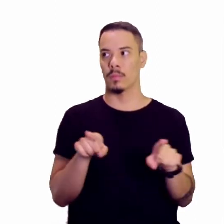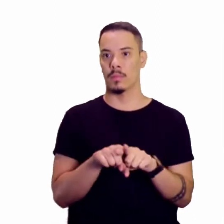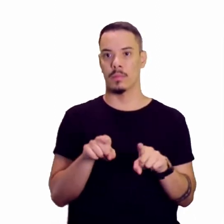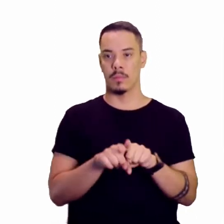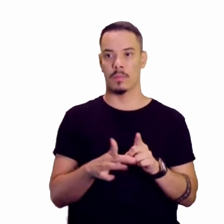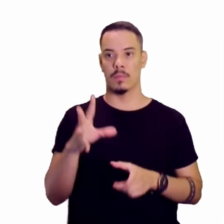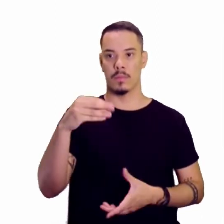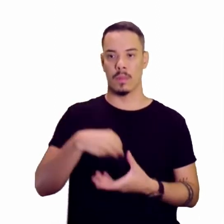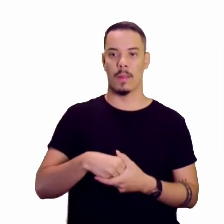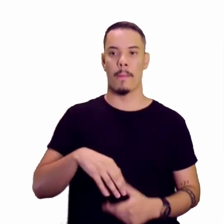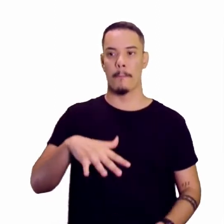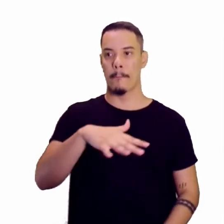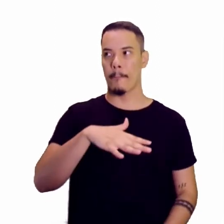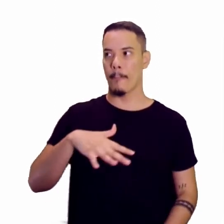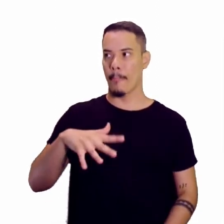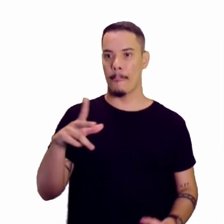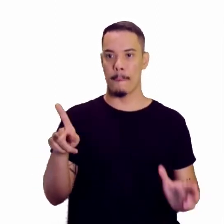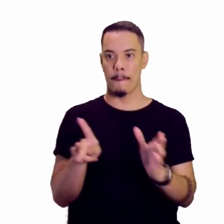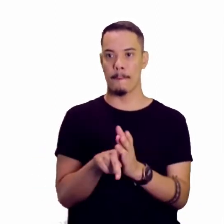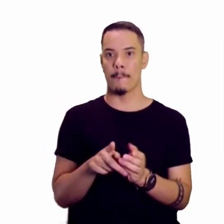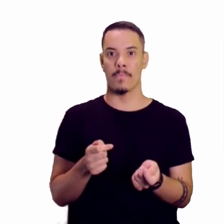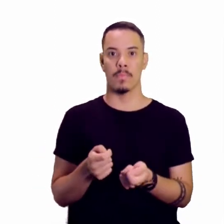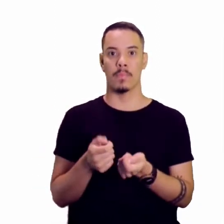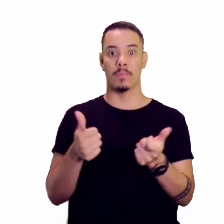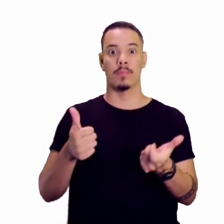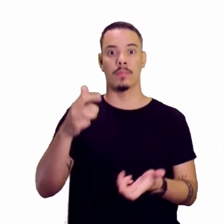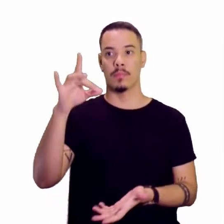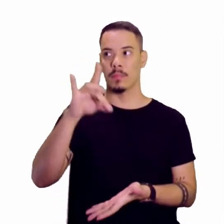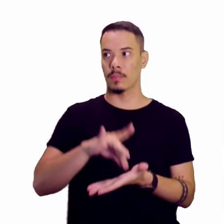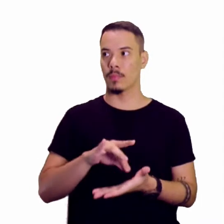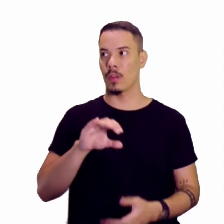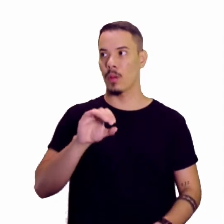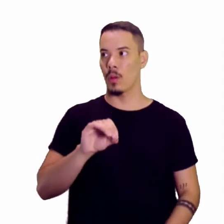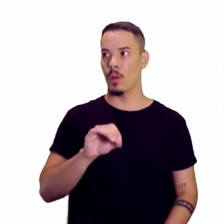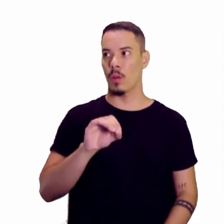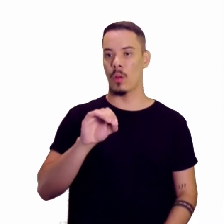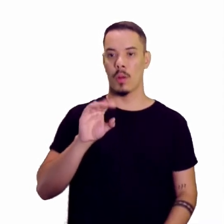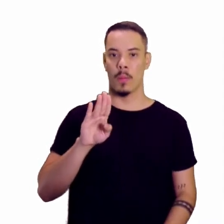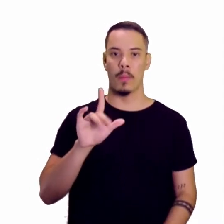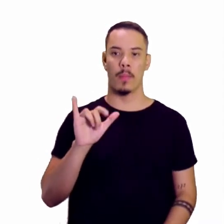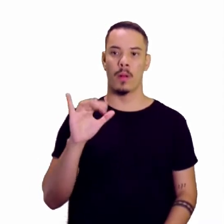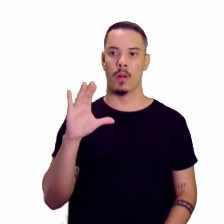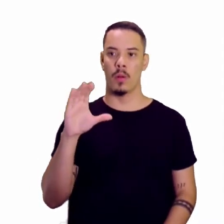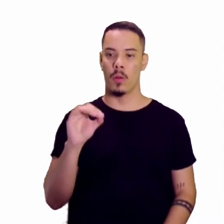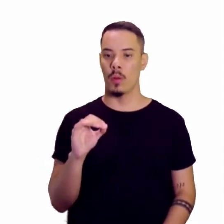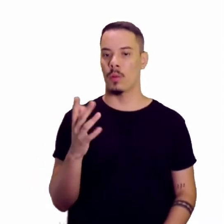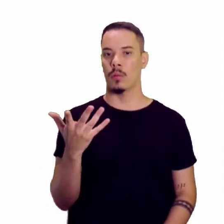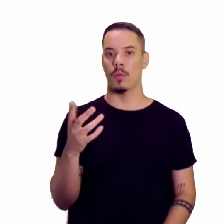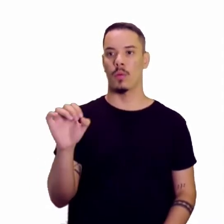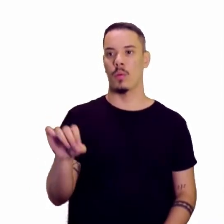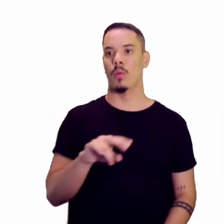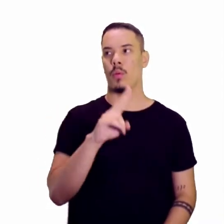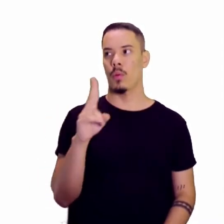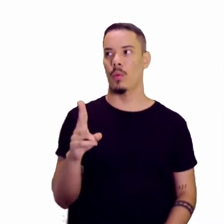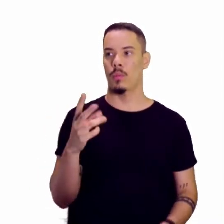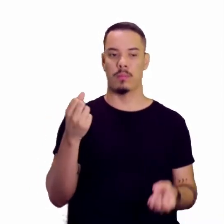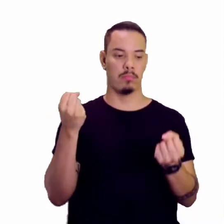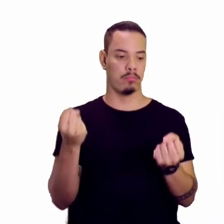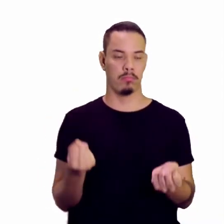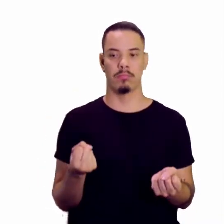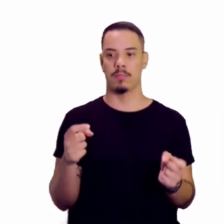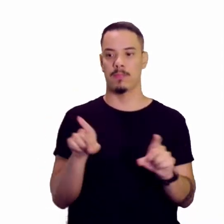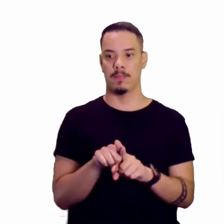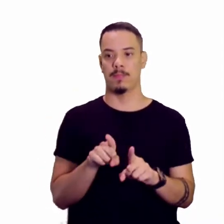na parte de lançamento oblíquo, né, Décio? E falamos também quando falamos de peso. Então, tá ali, é uma força,